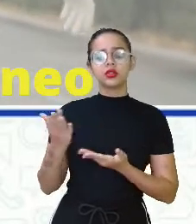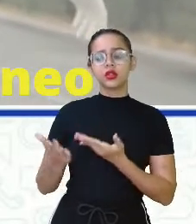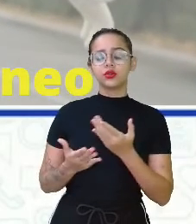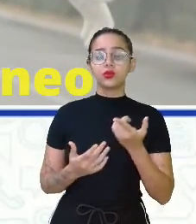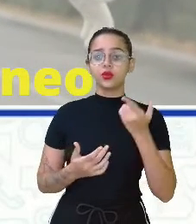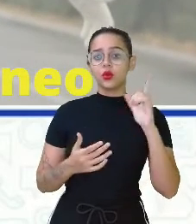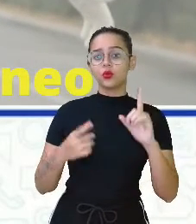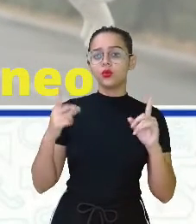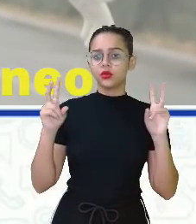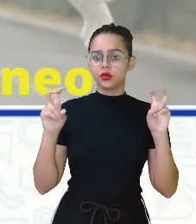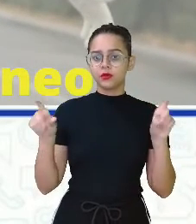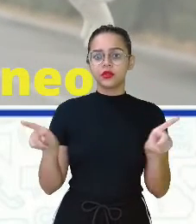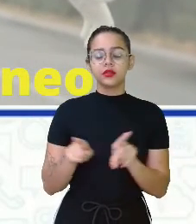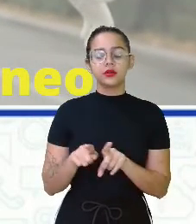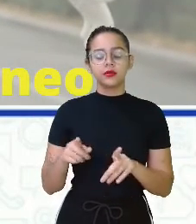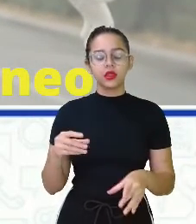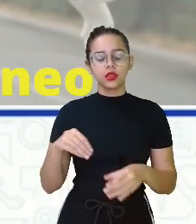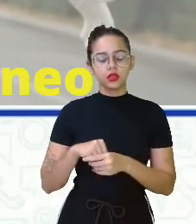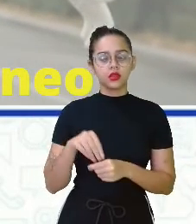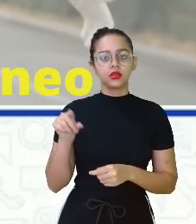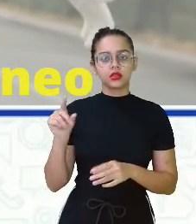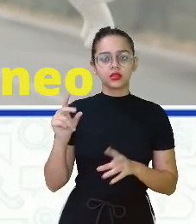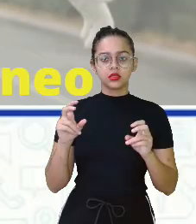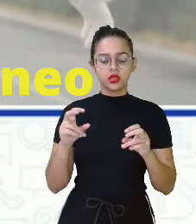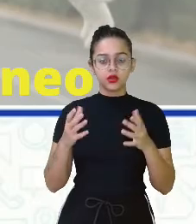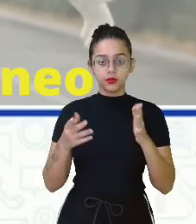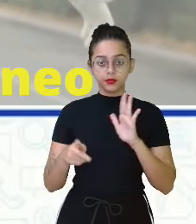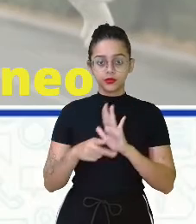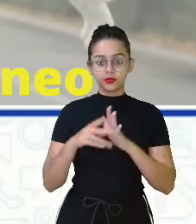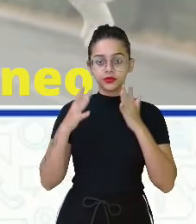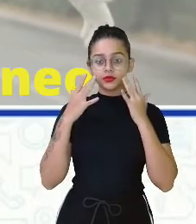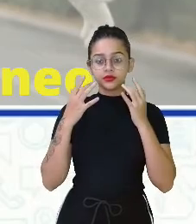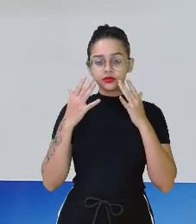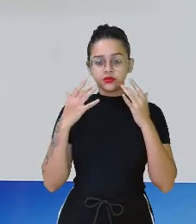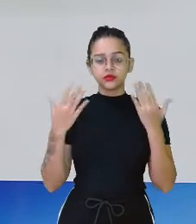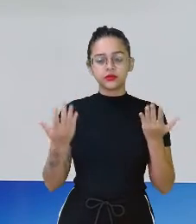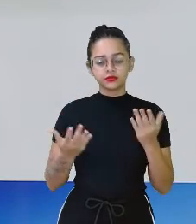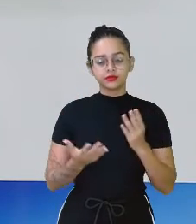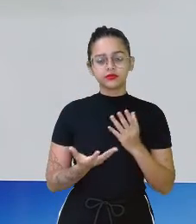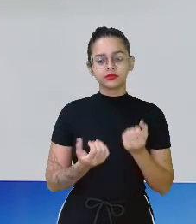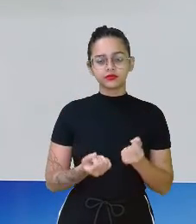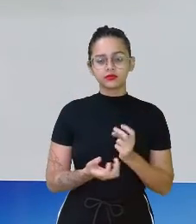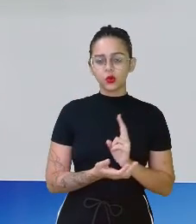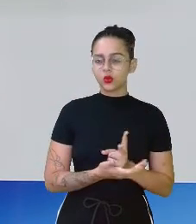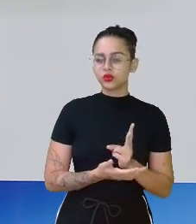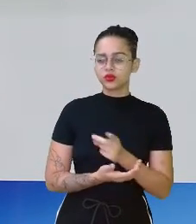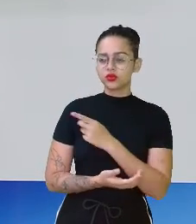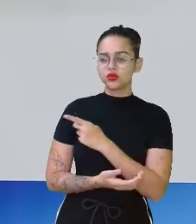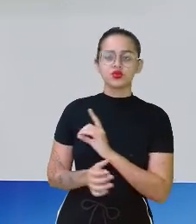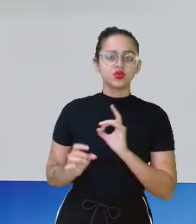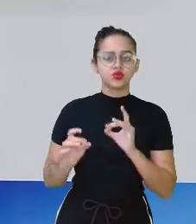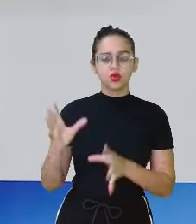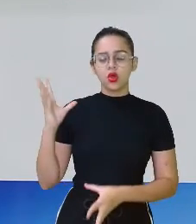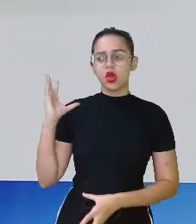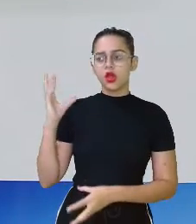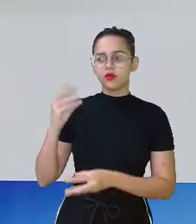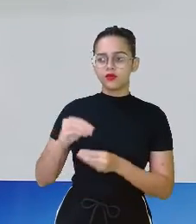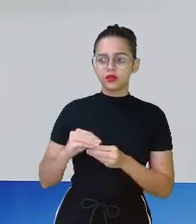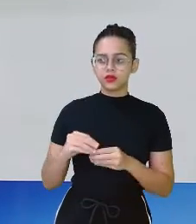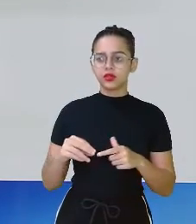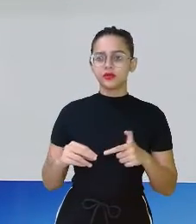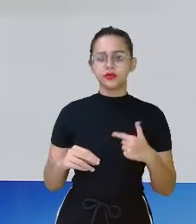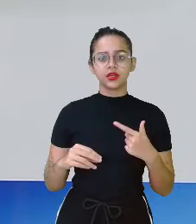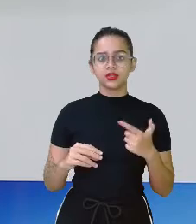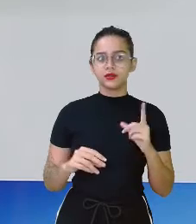outros temas também, dentro dessa aula assim, do teatro. Então, a gente vai dar prosseguimento, isso foi só uma revisãozinha, né, para a gente não